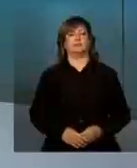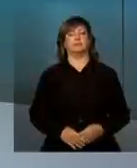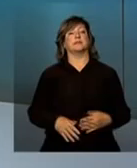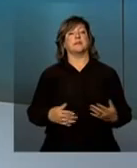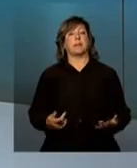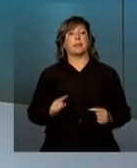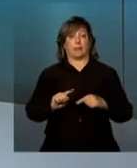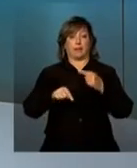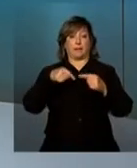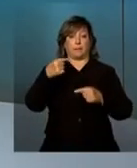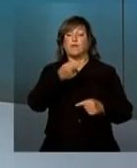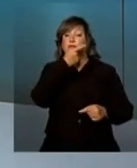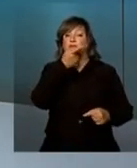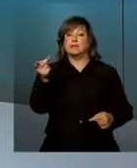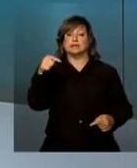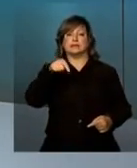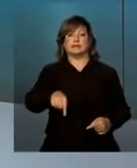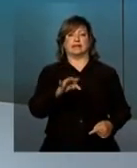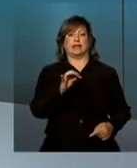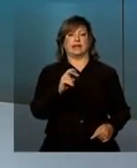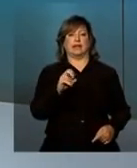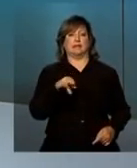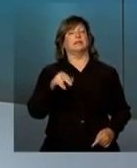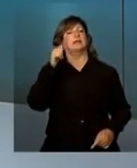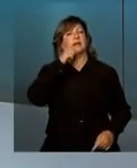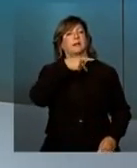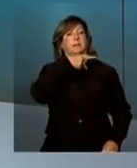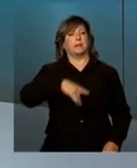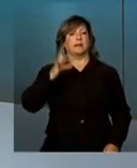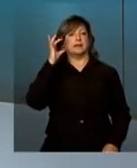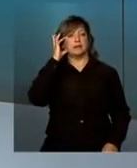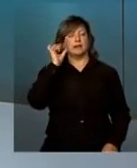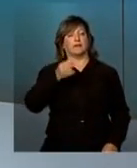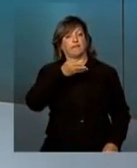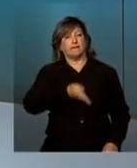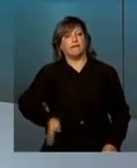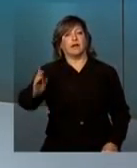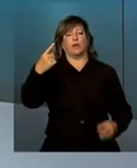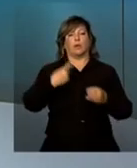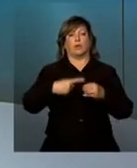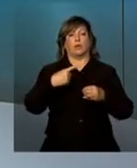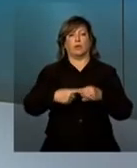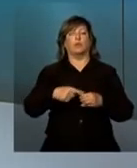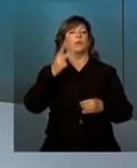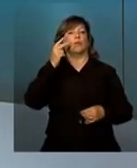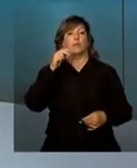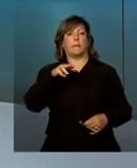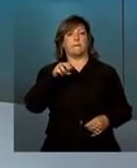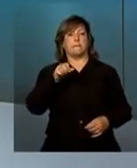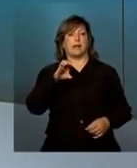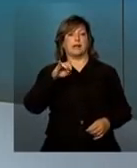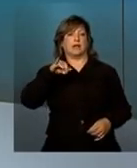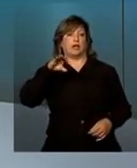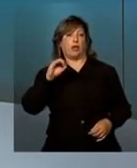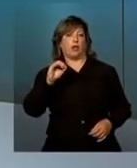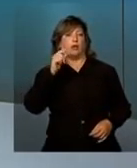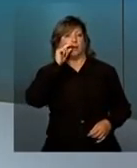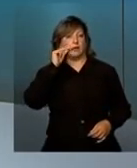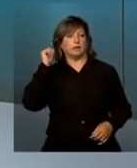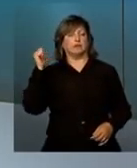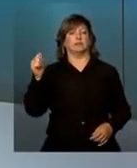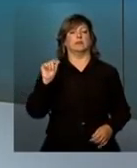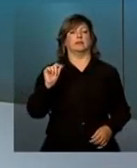E após a visita a Teresina, a presidenta Dilma Rousseff segue agora para Maceió, onde também vai anunciar